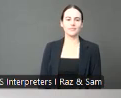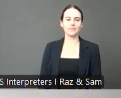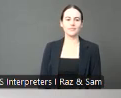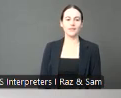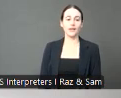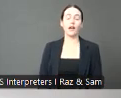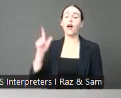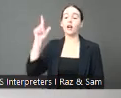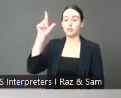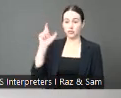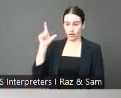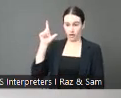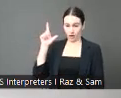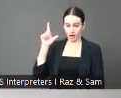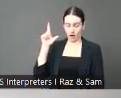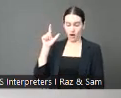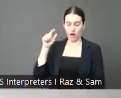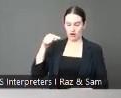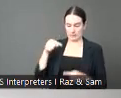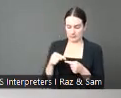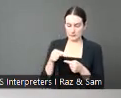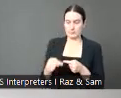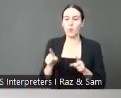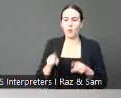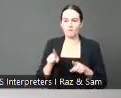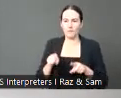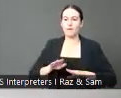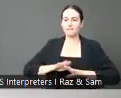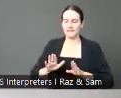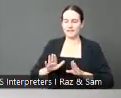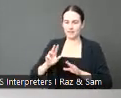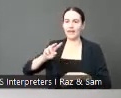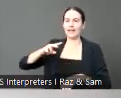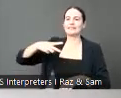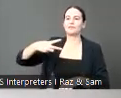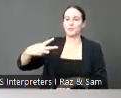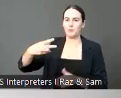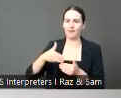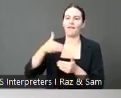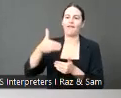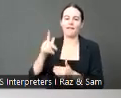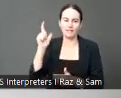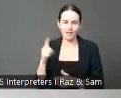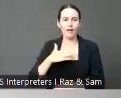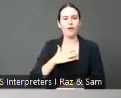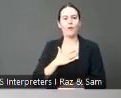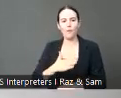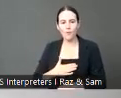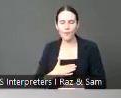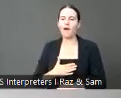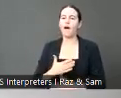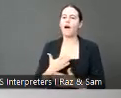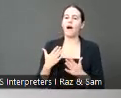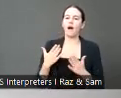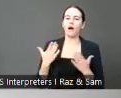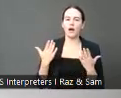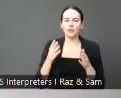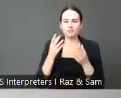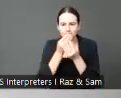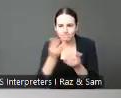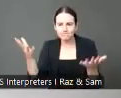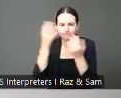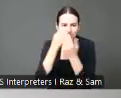que vai até começou esse ano, é manter a agenda pública, as enfermidades transmissíveis, a gestão da